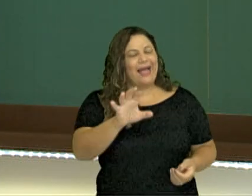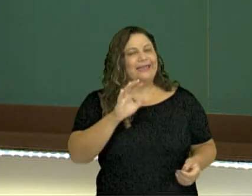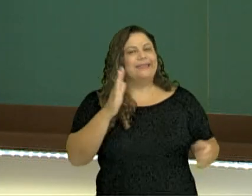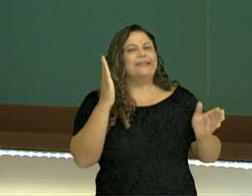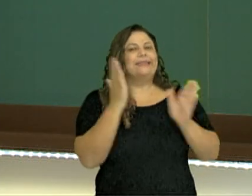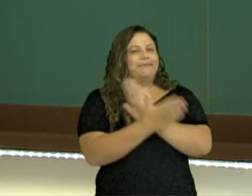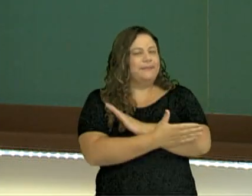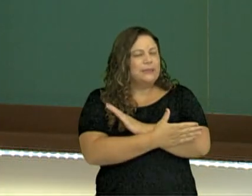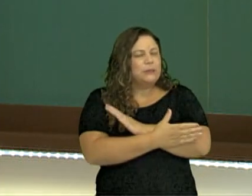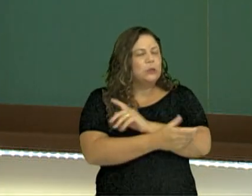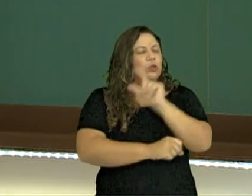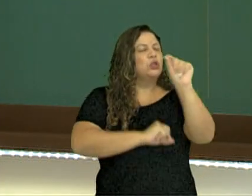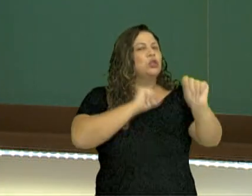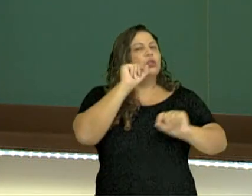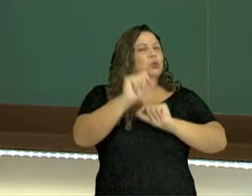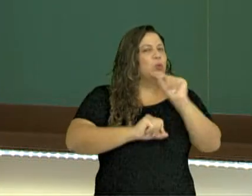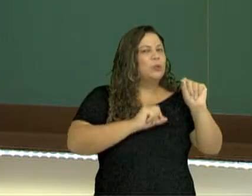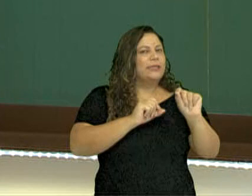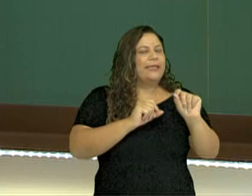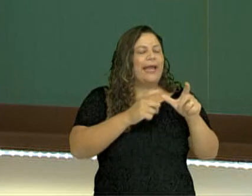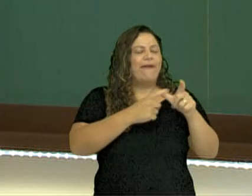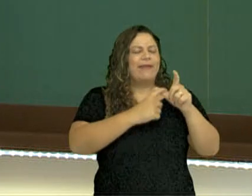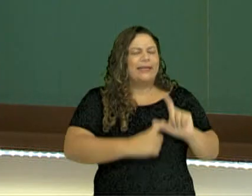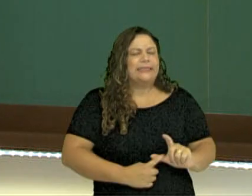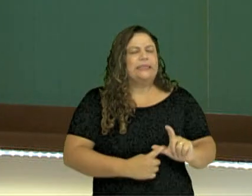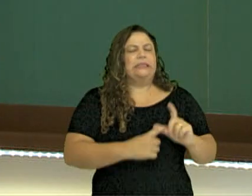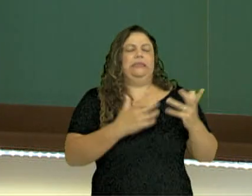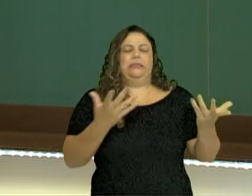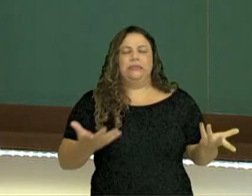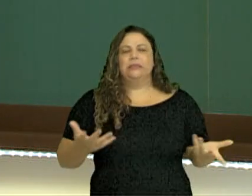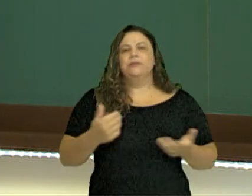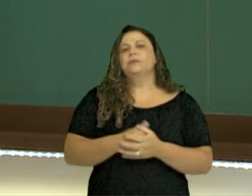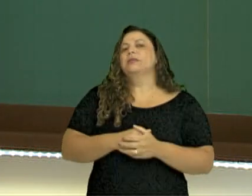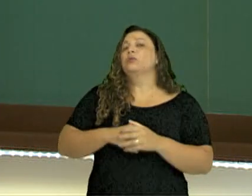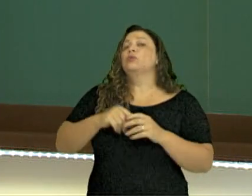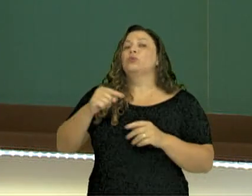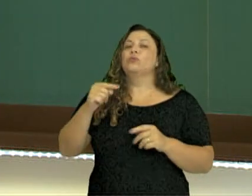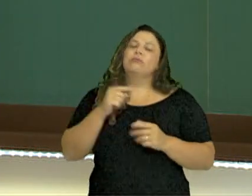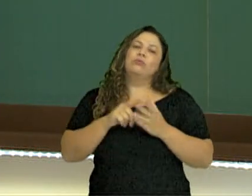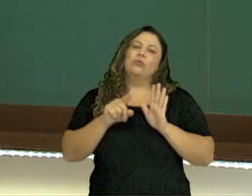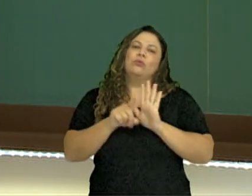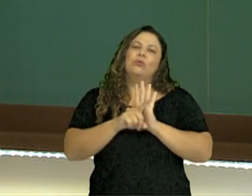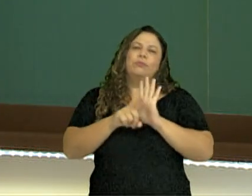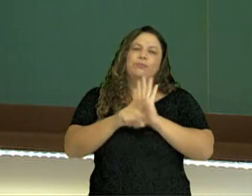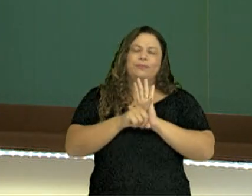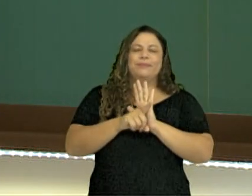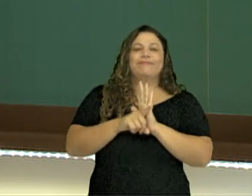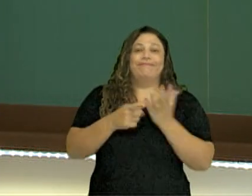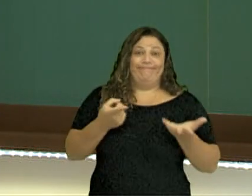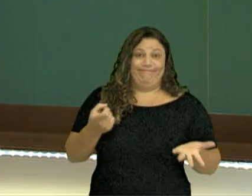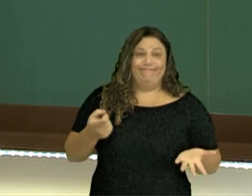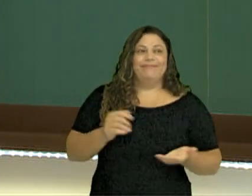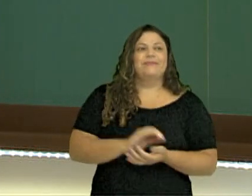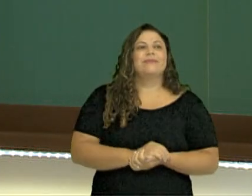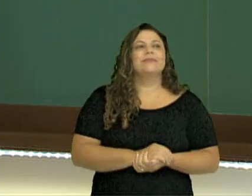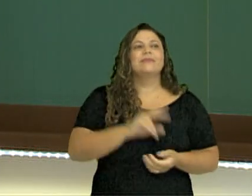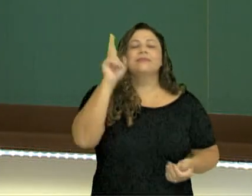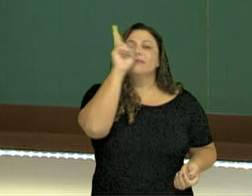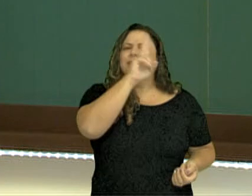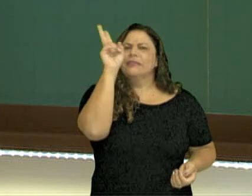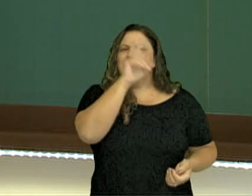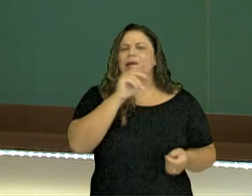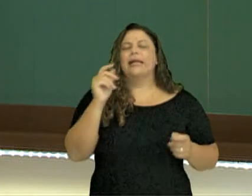do endividamento, gente. Então a gente tem que sempre estar muito claro o que as receitas e despesas. Relembrando, né?